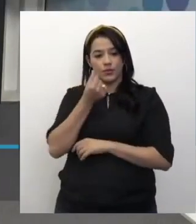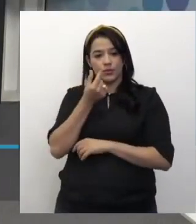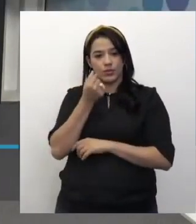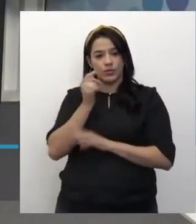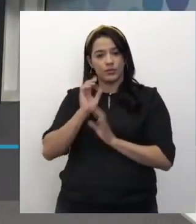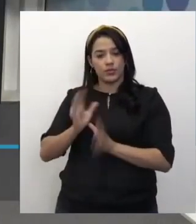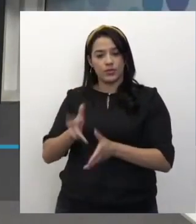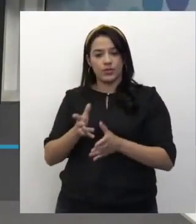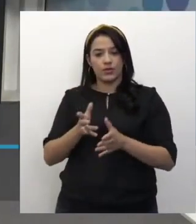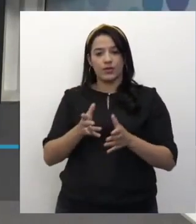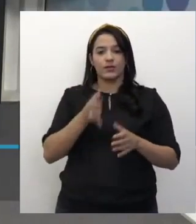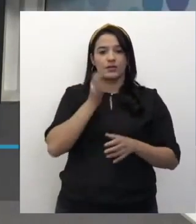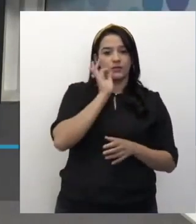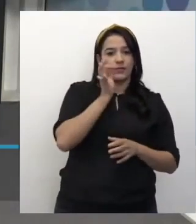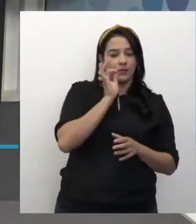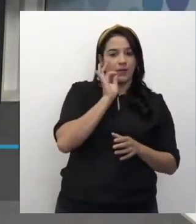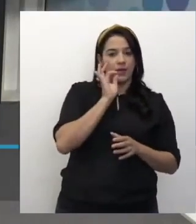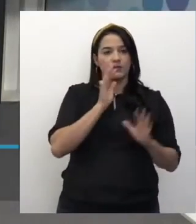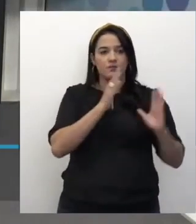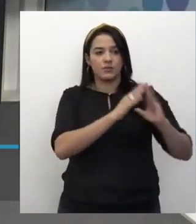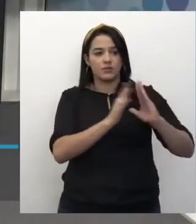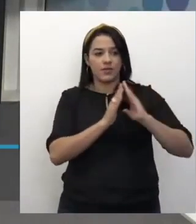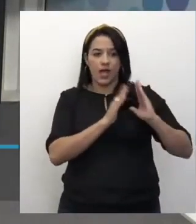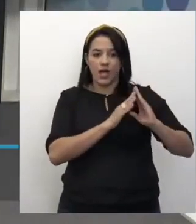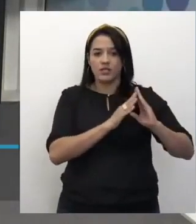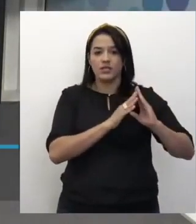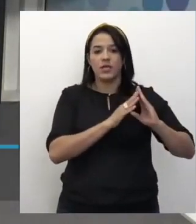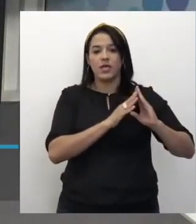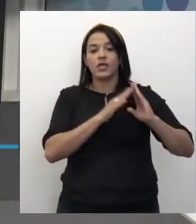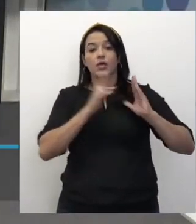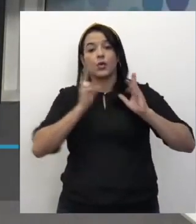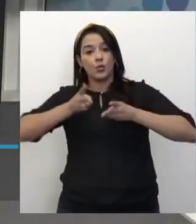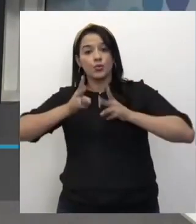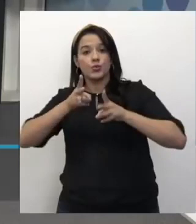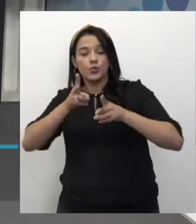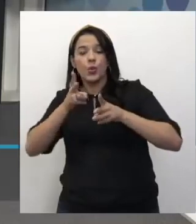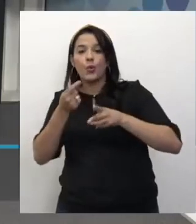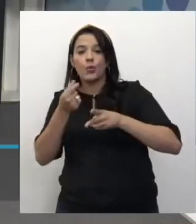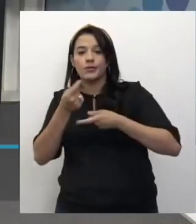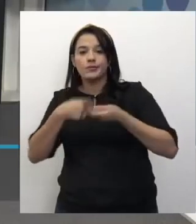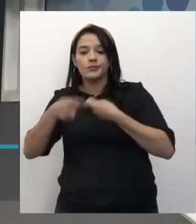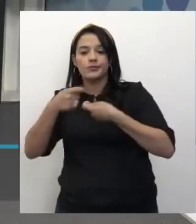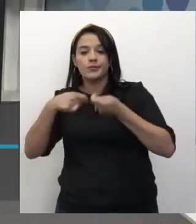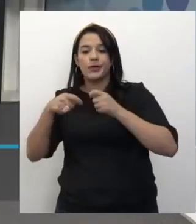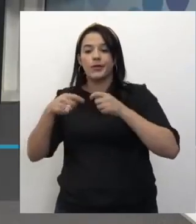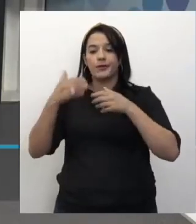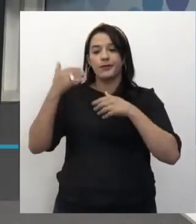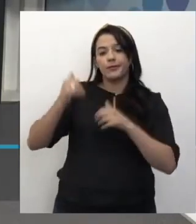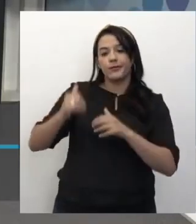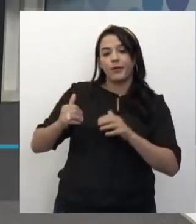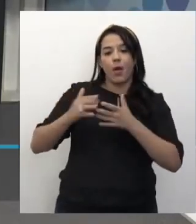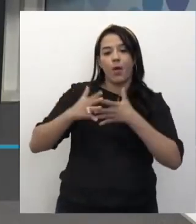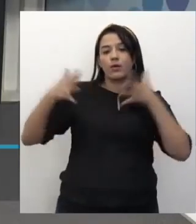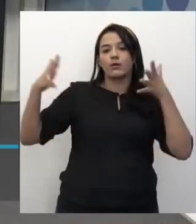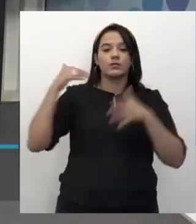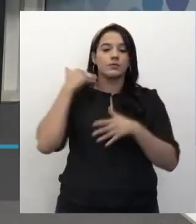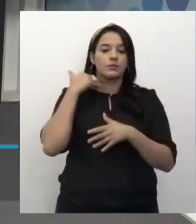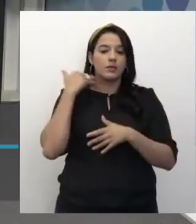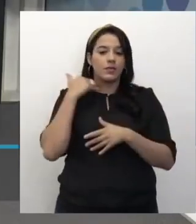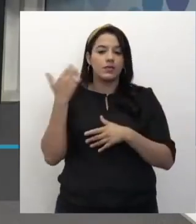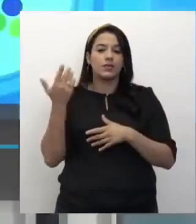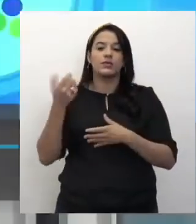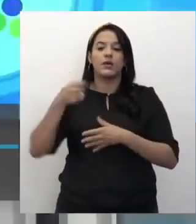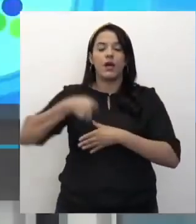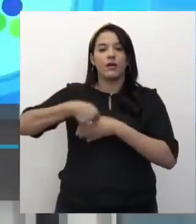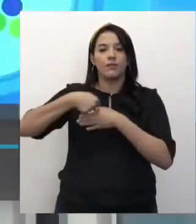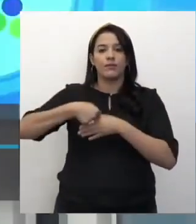lá, ciclo do café, né, e continuou com o ciclo financeiro, né, dos grandes bancos e agora da Bolsa de Valores, né?